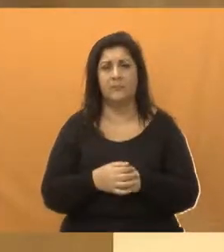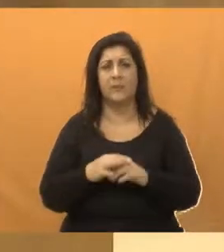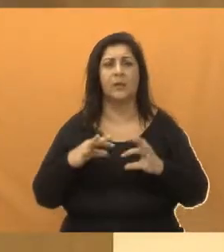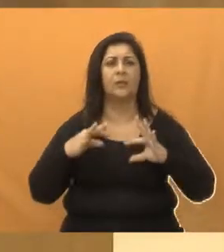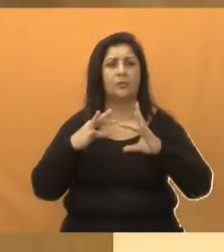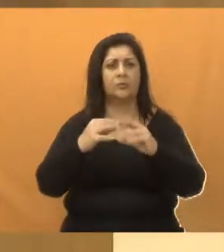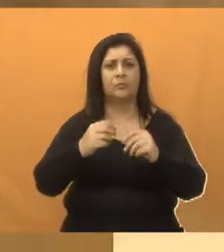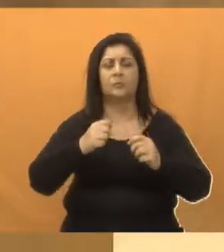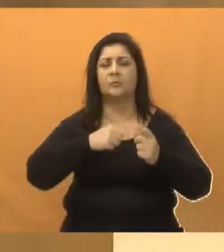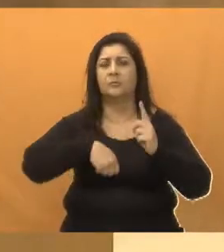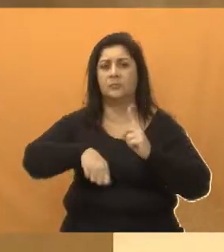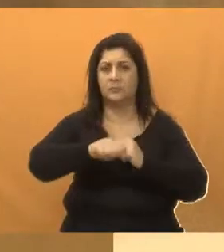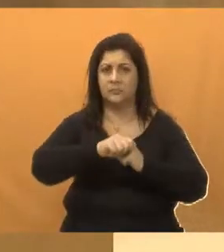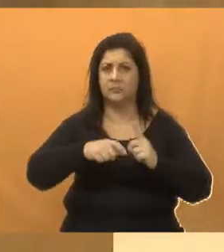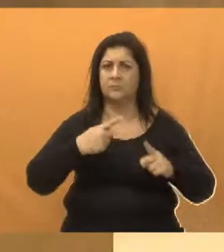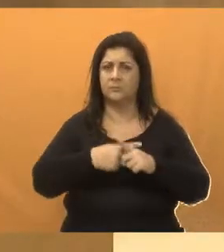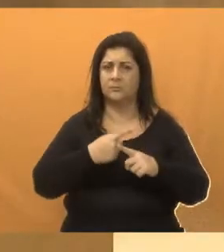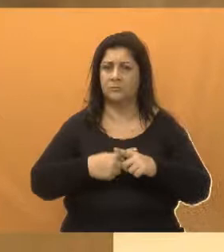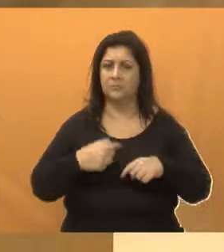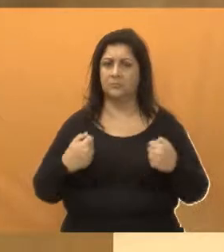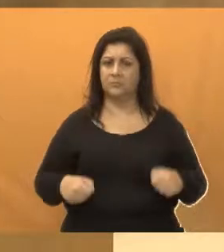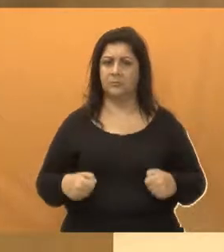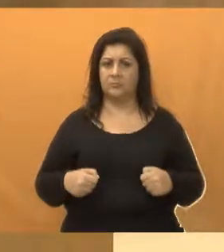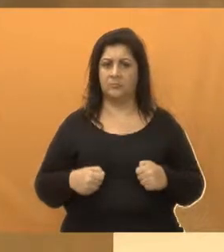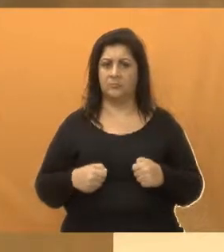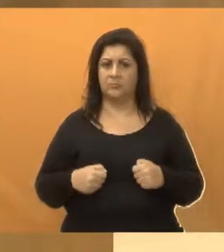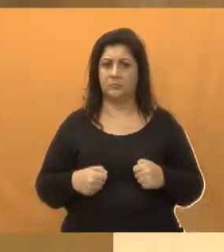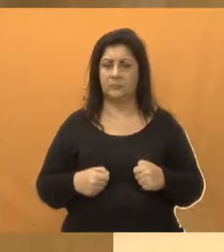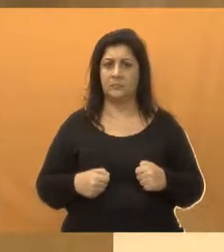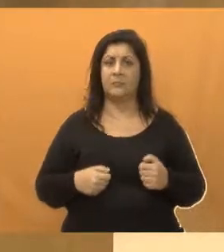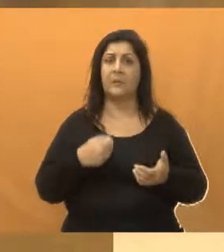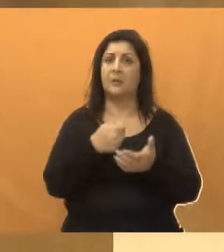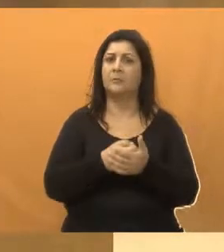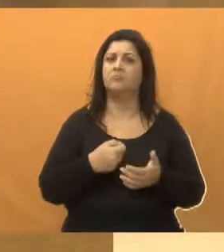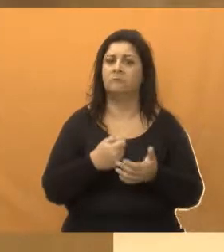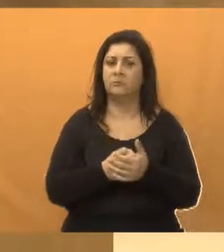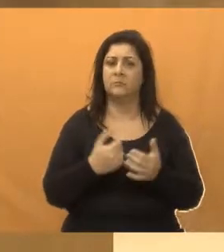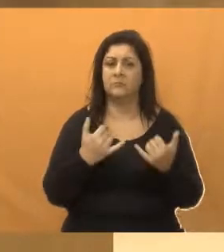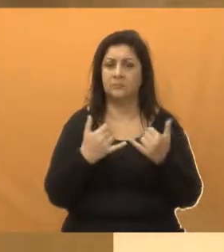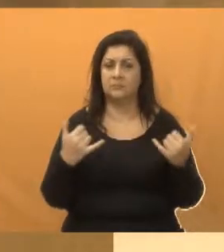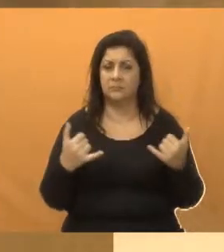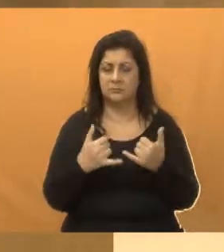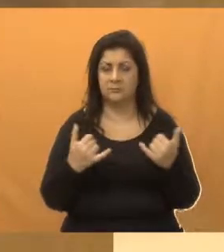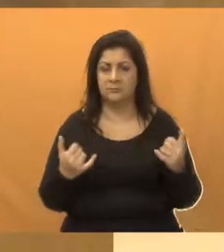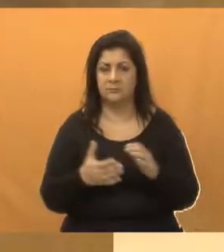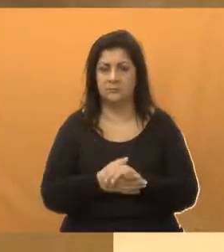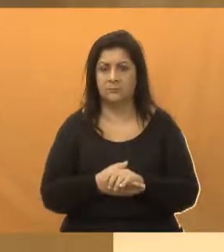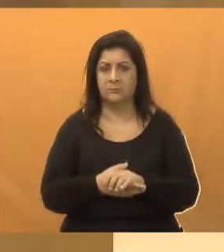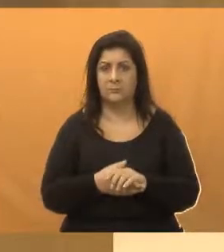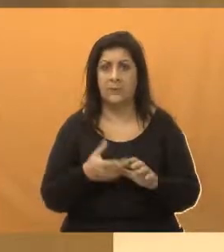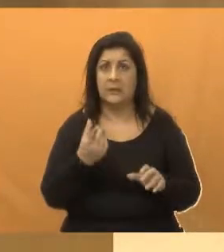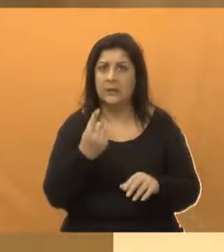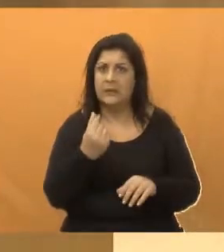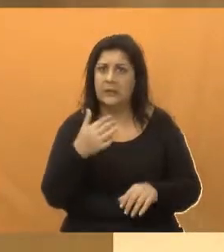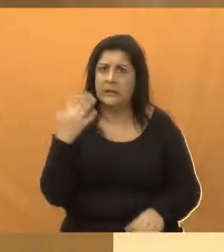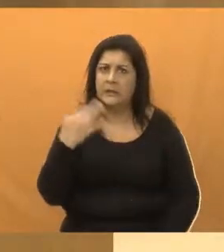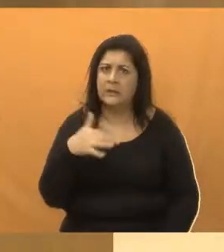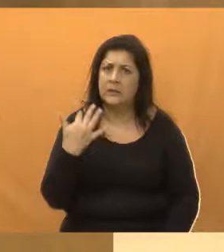inteira, fazer também um enfrentamento na questão da energia elétrica. Tem subido o custo de energia